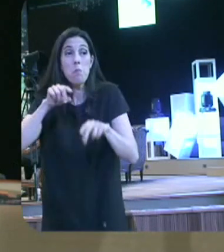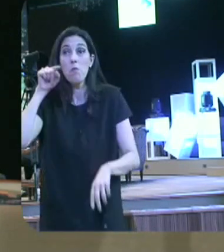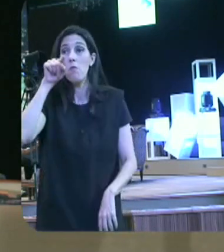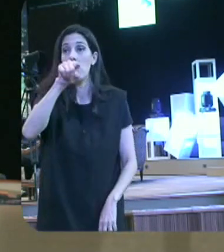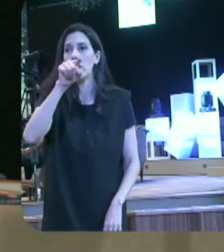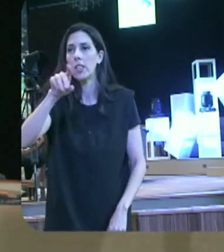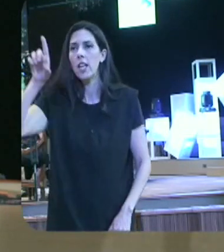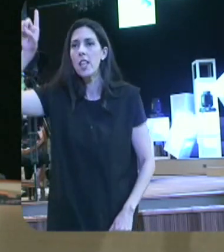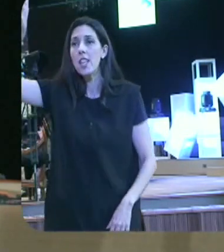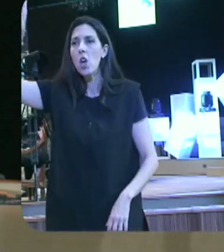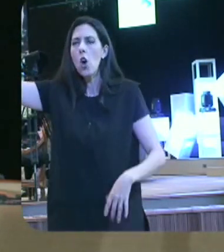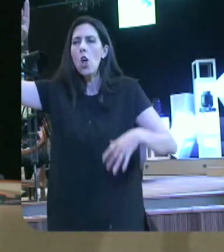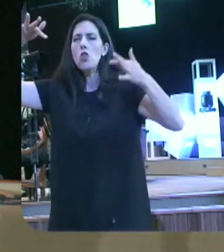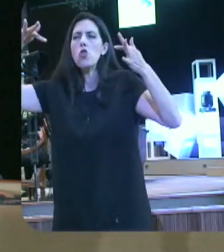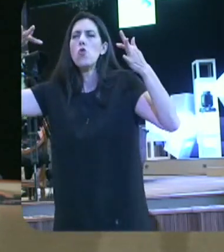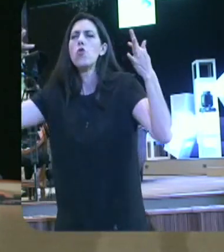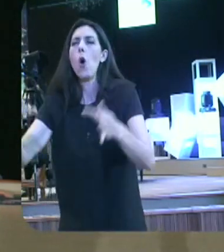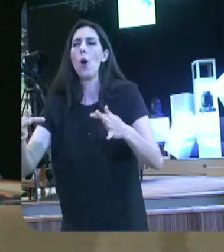nele.